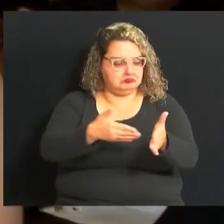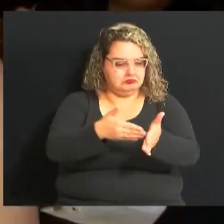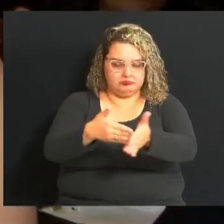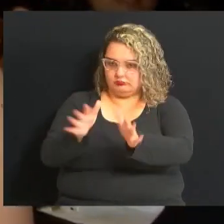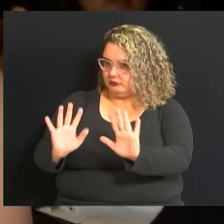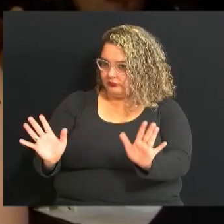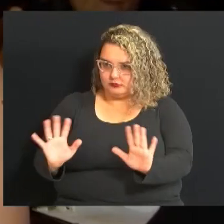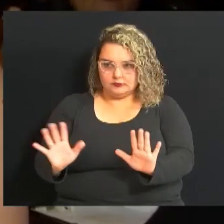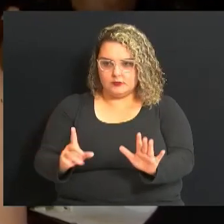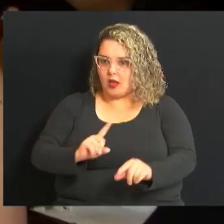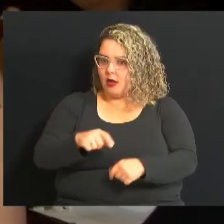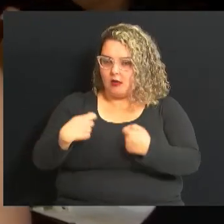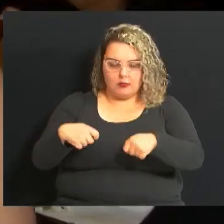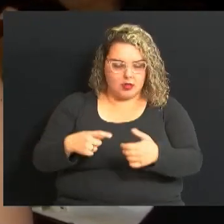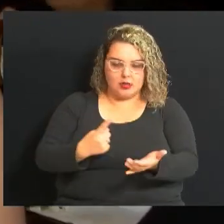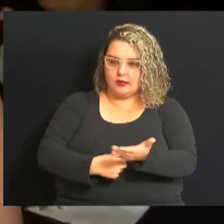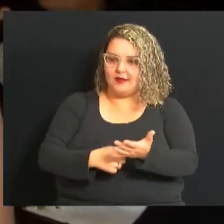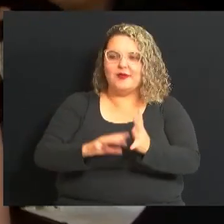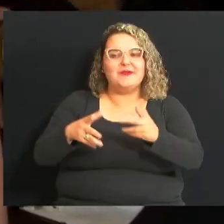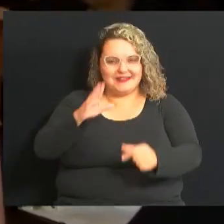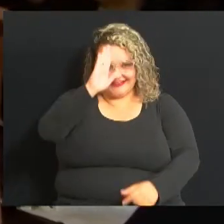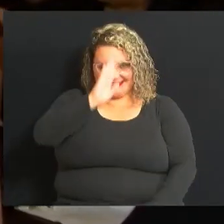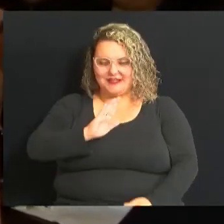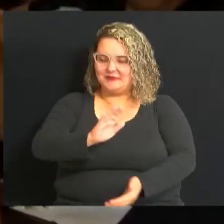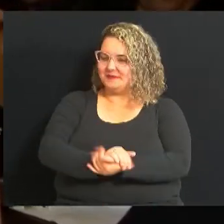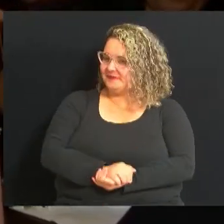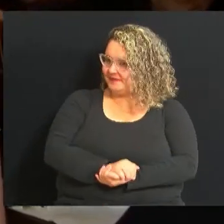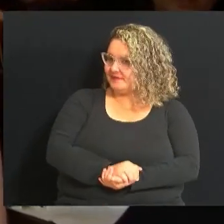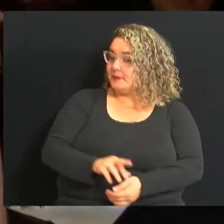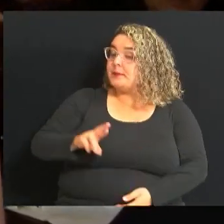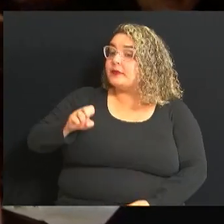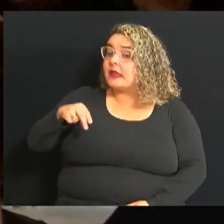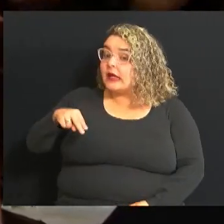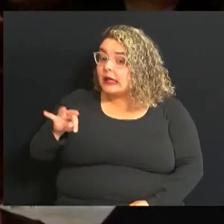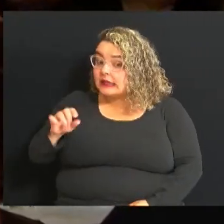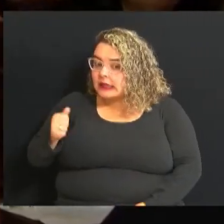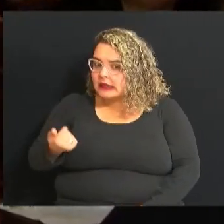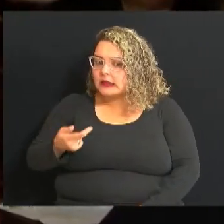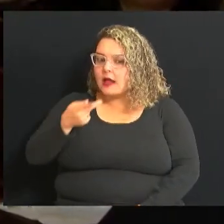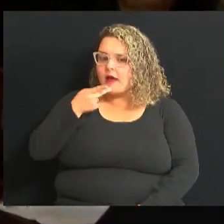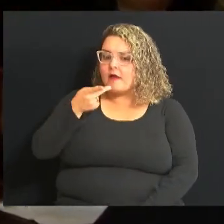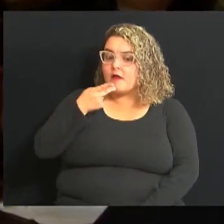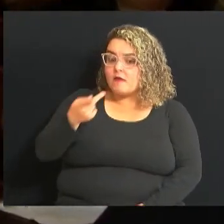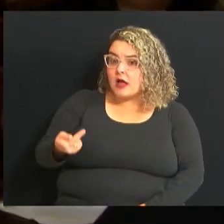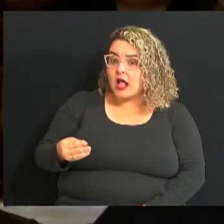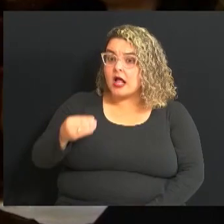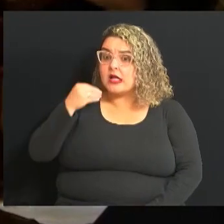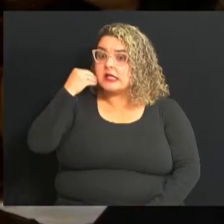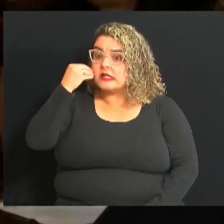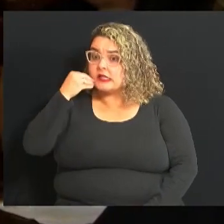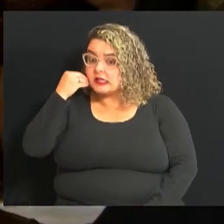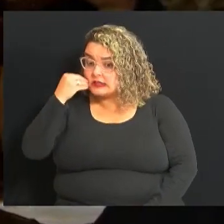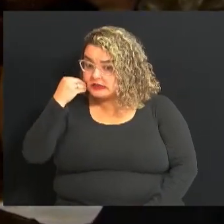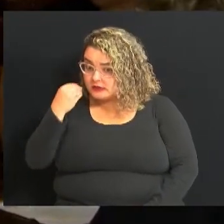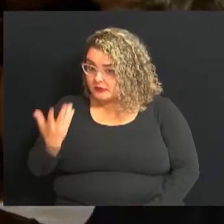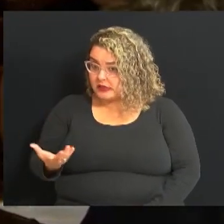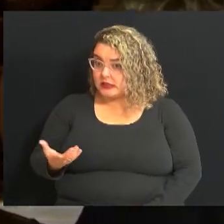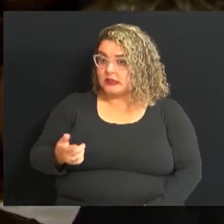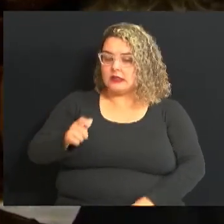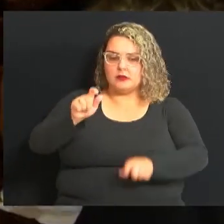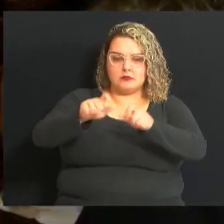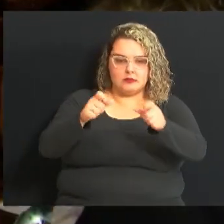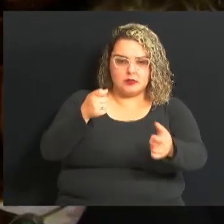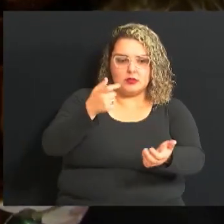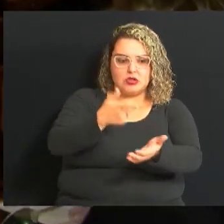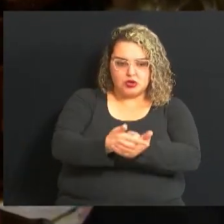necessidade de agendamento e são todas gratuitas. Renata, muito se fala na experiência do consumidor, do usuário,